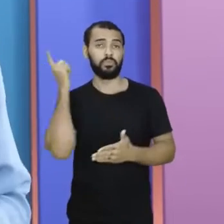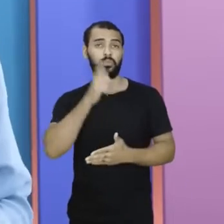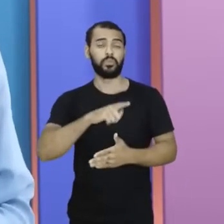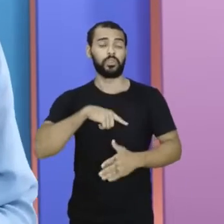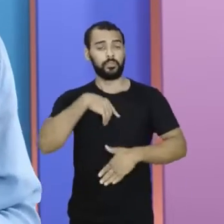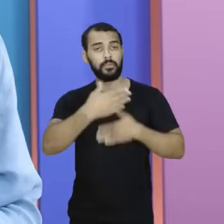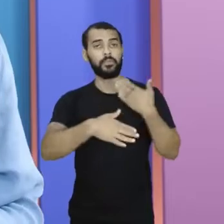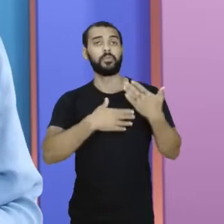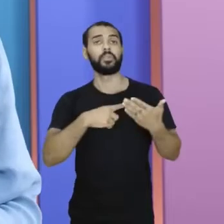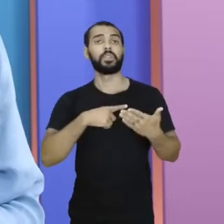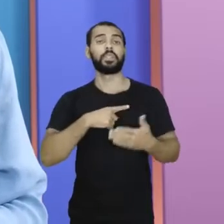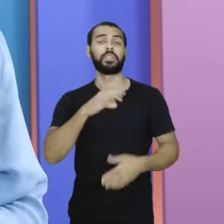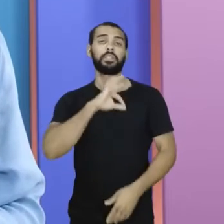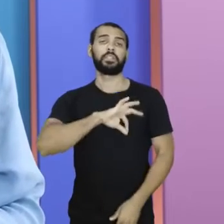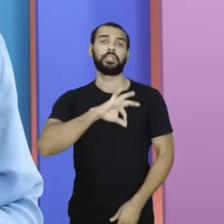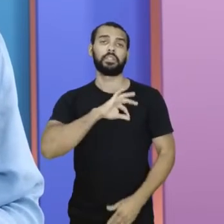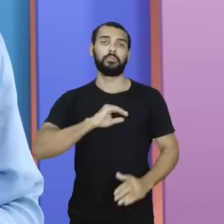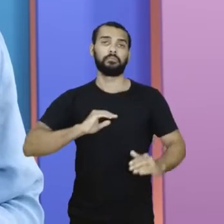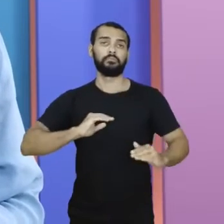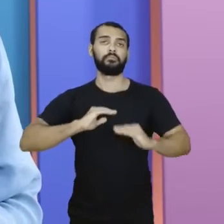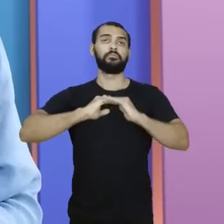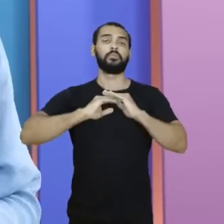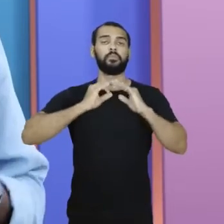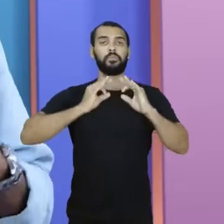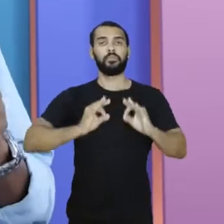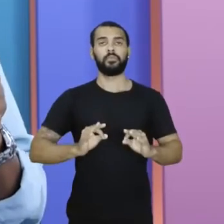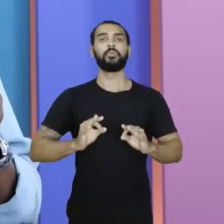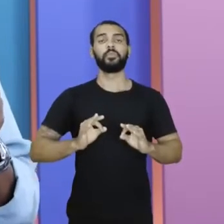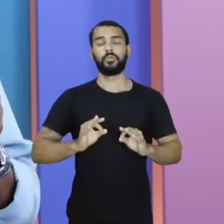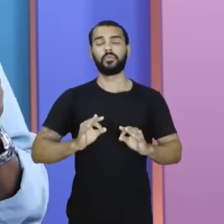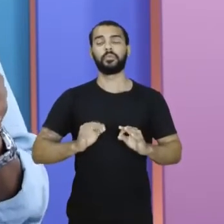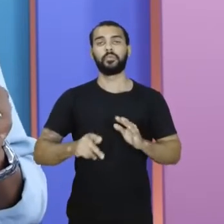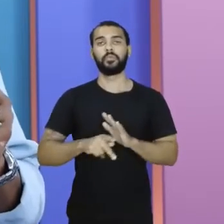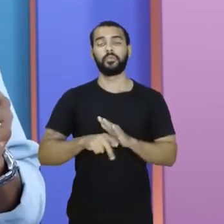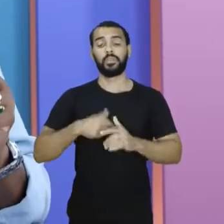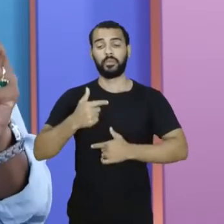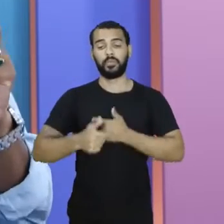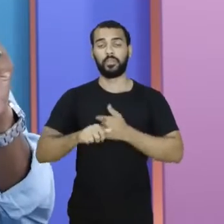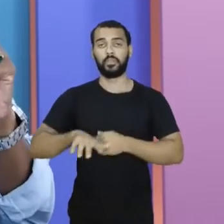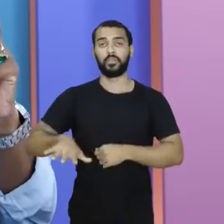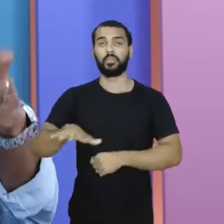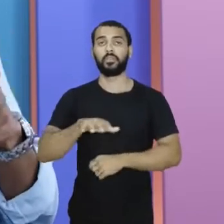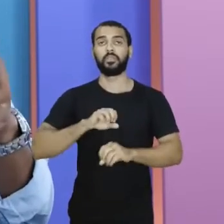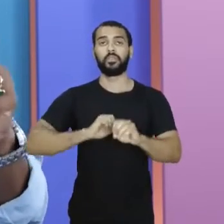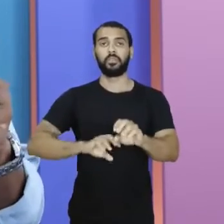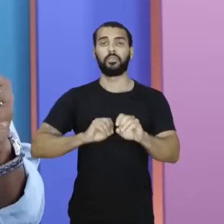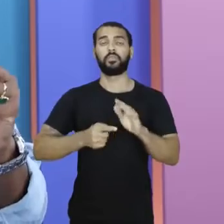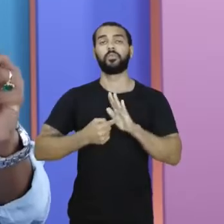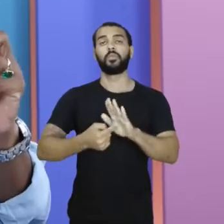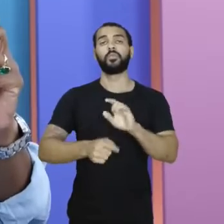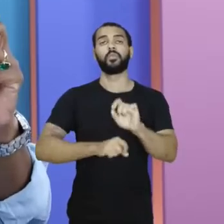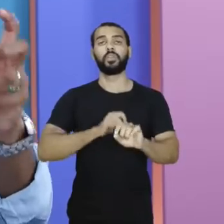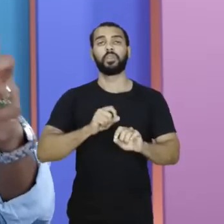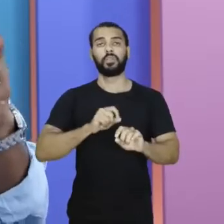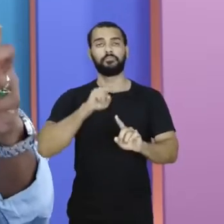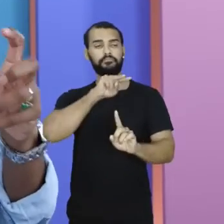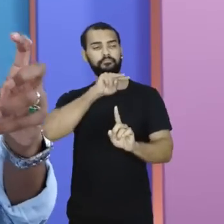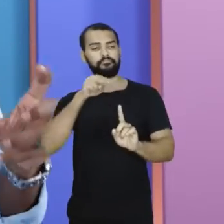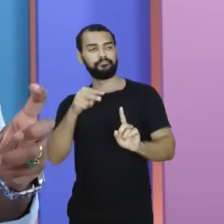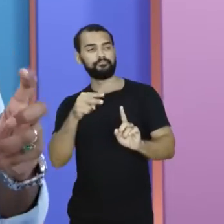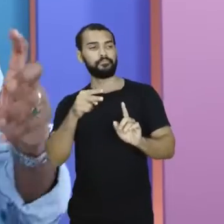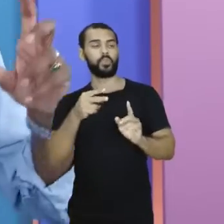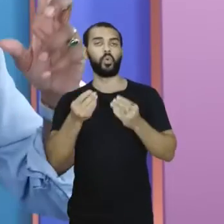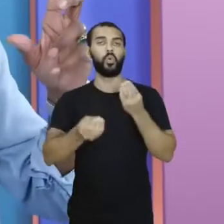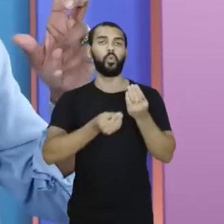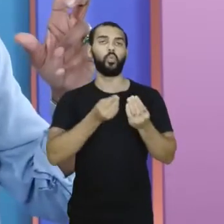salário digno para as trabalhadoras da educação. Isso fala ainda dessa visão da questão